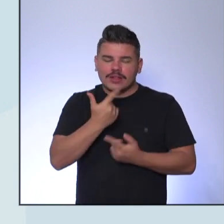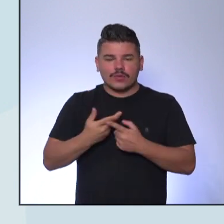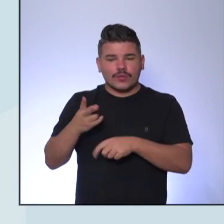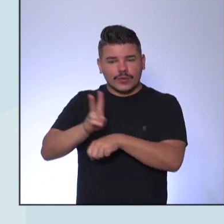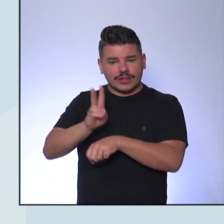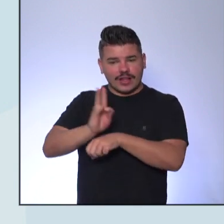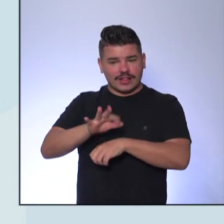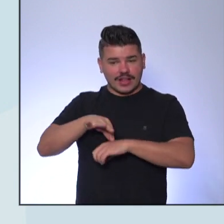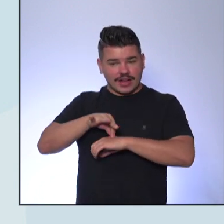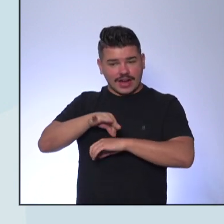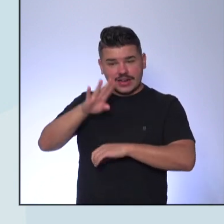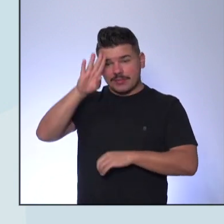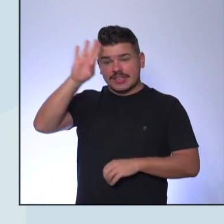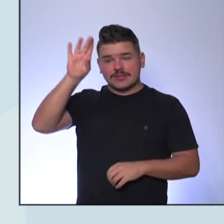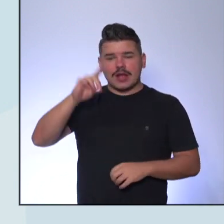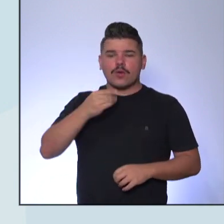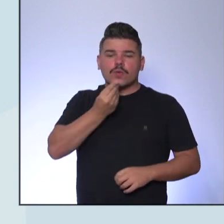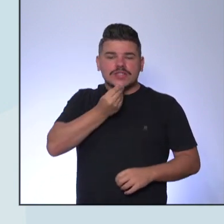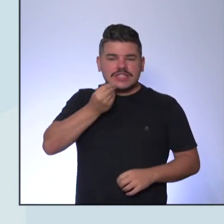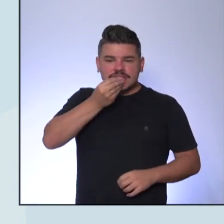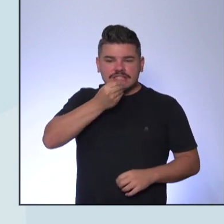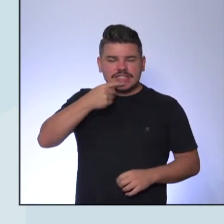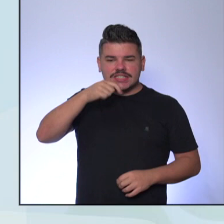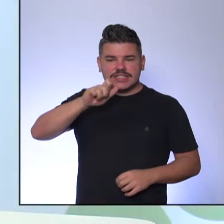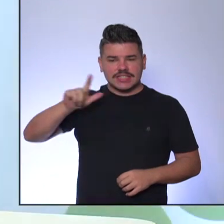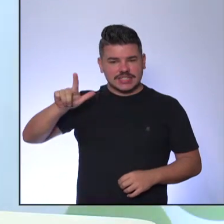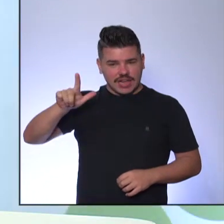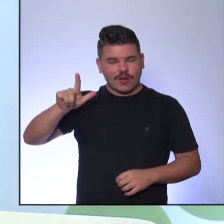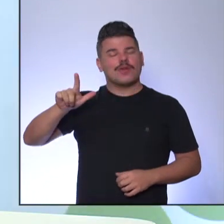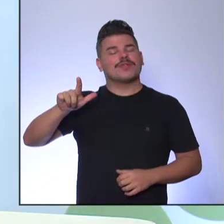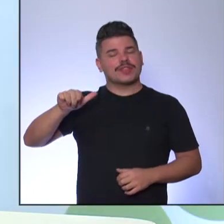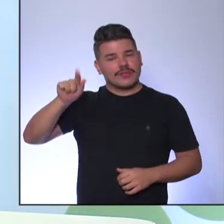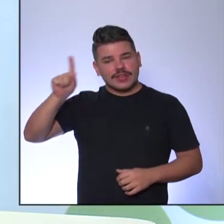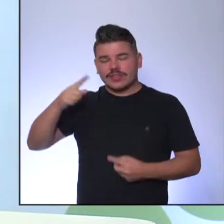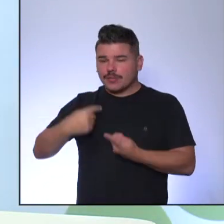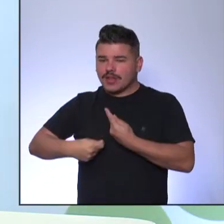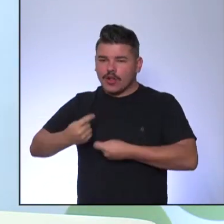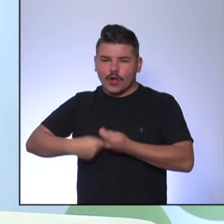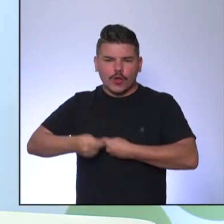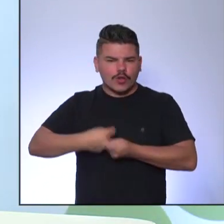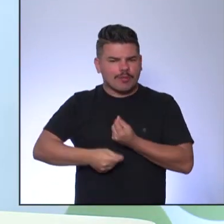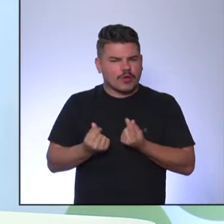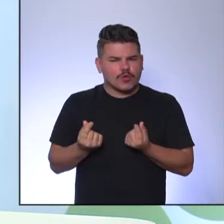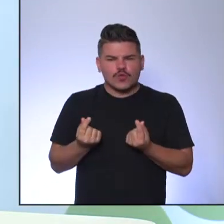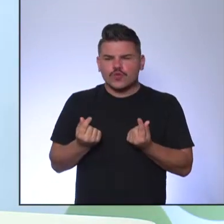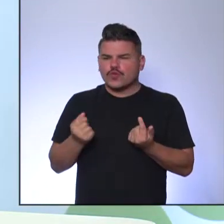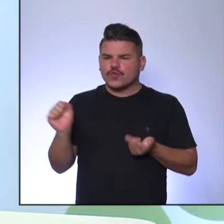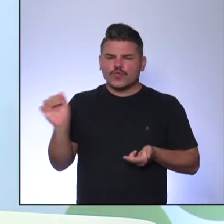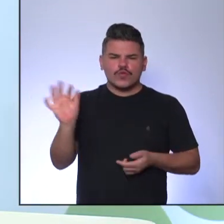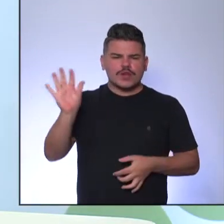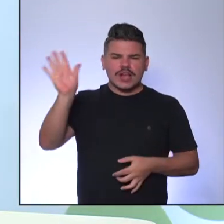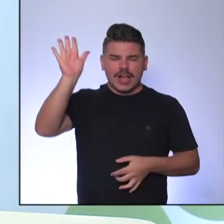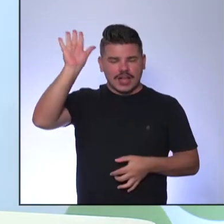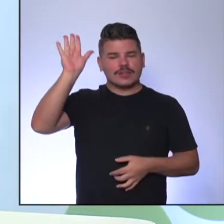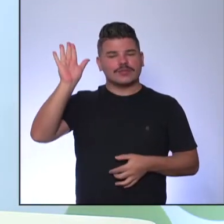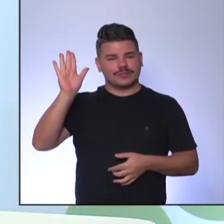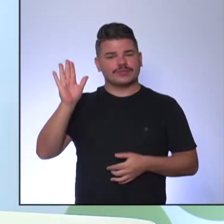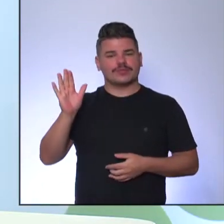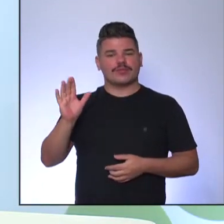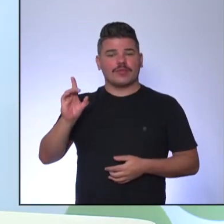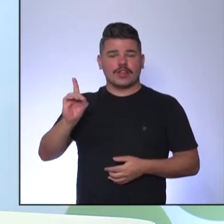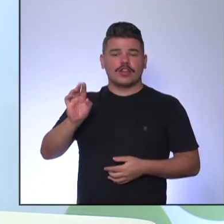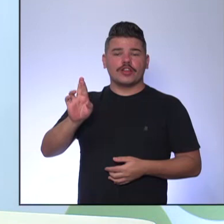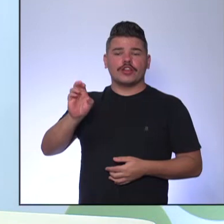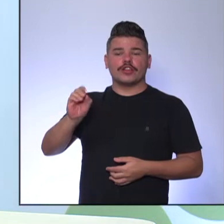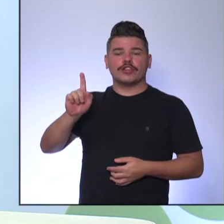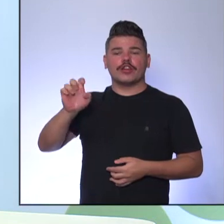era feita à base do sal, vai ter um valor econômico, na época, extremamente expressivo, as